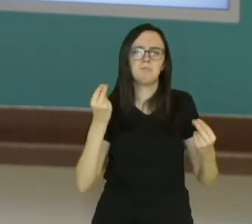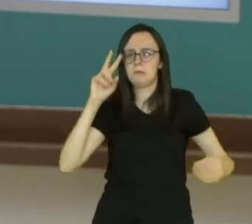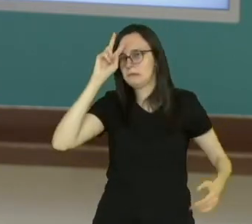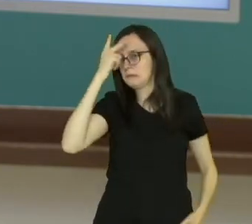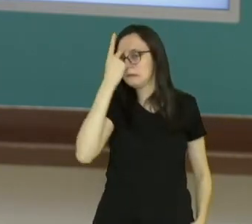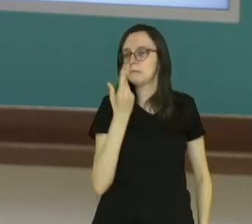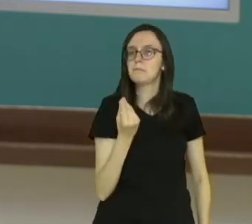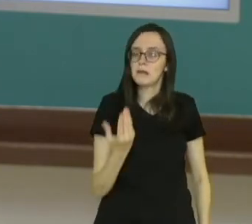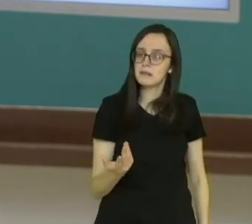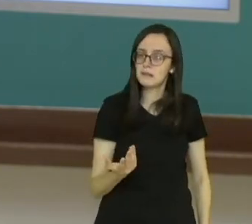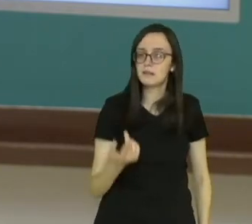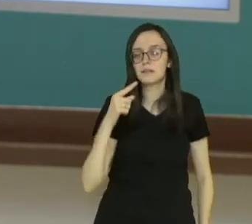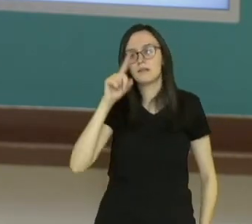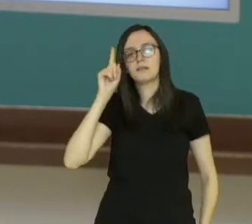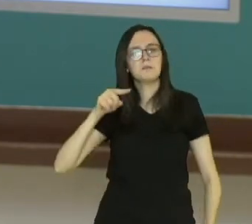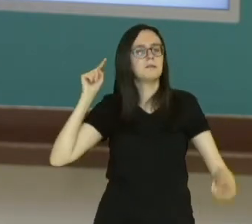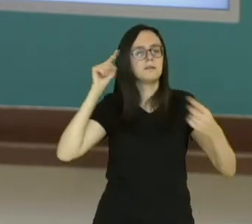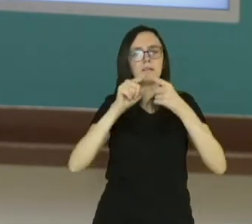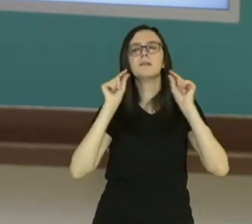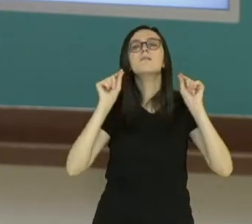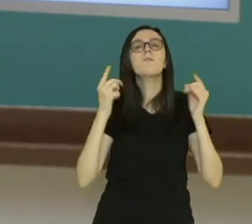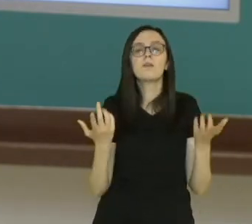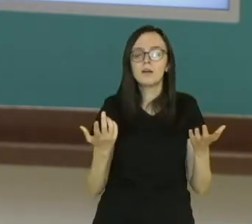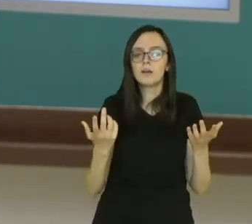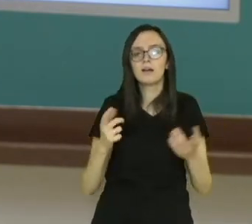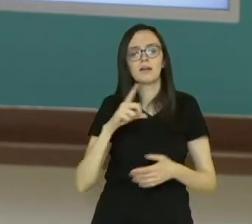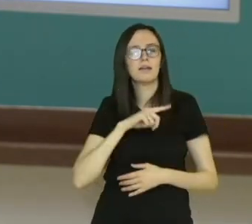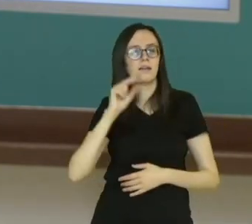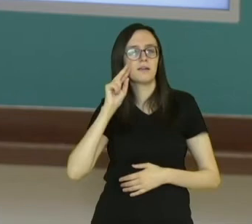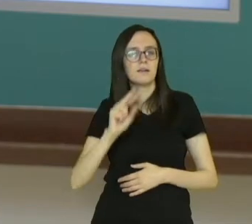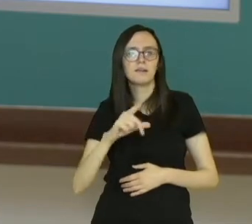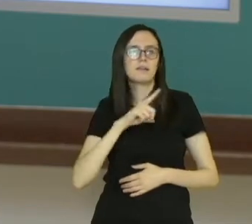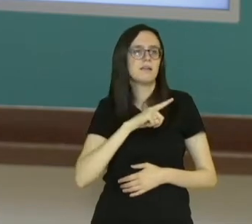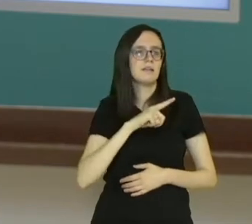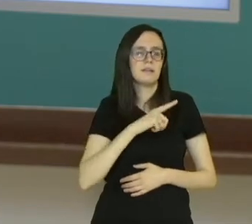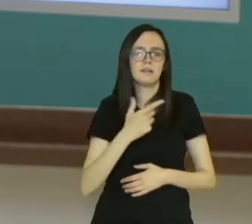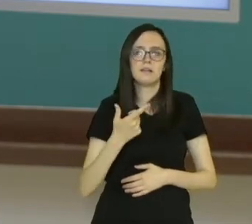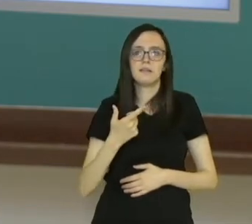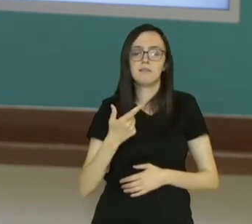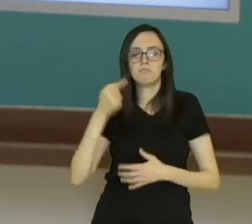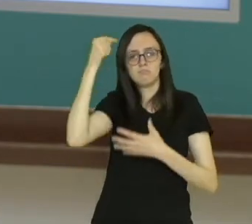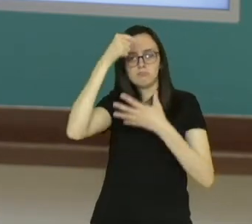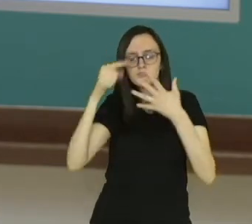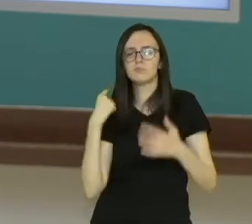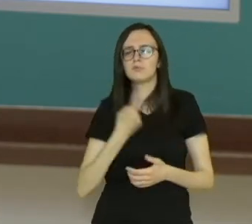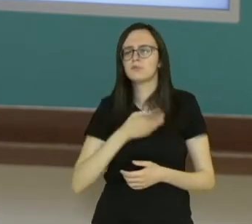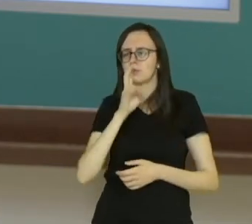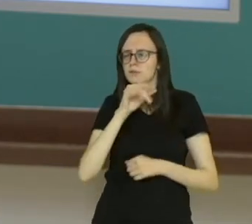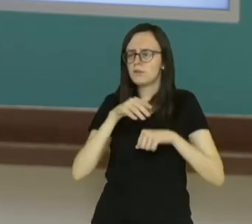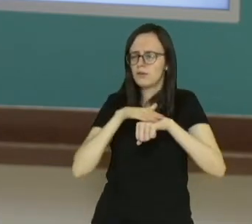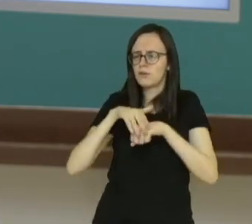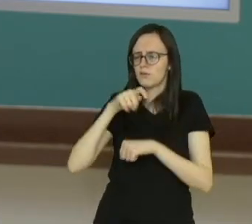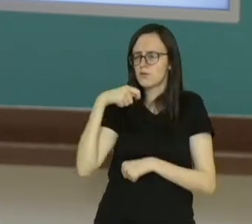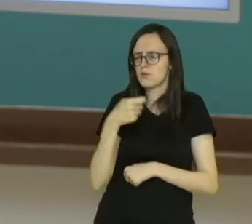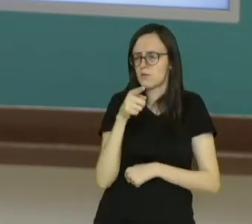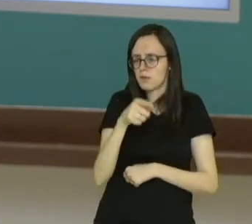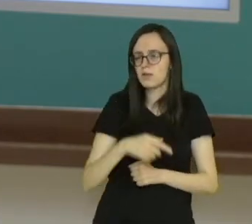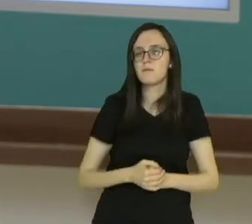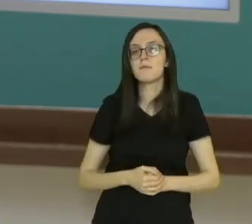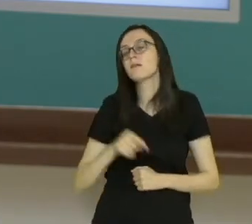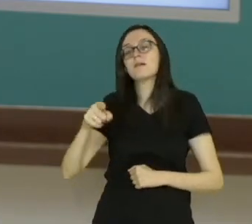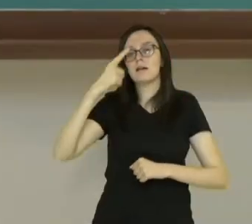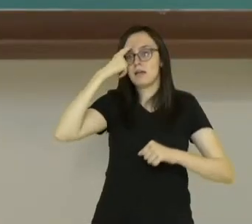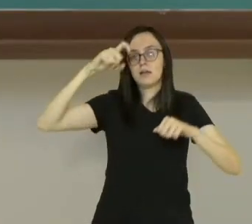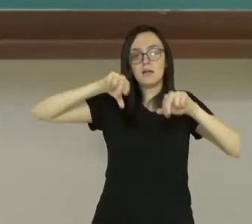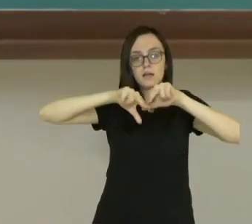radicais. Tinha como grande líder Robespierre, Maximilien Robespierre, que a gente vai falar um pouco mais sobre ele. Essas